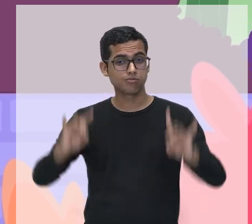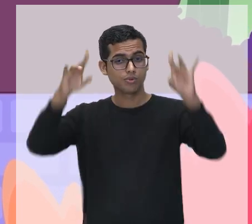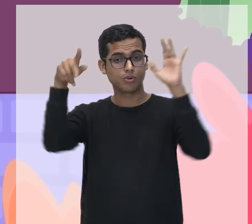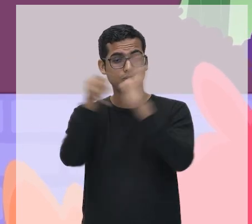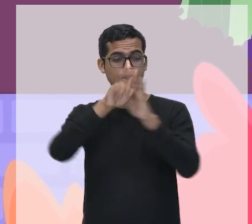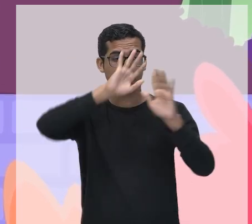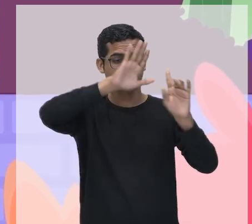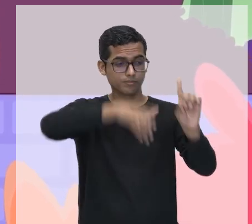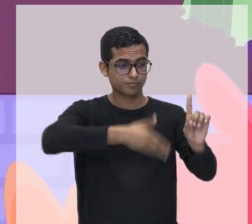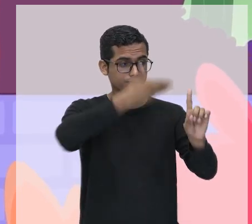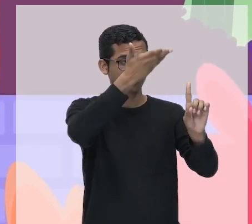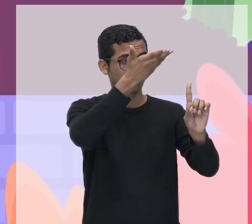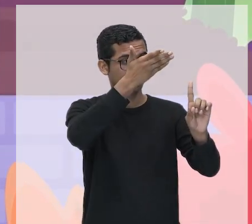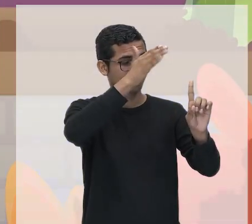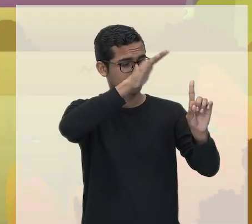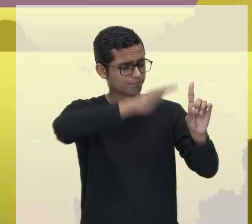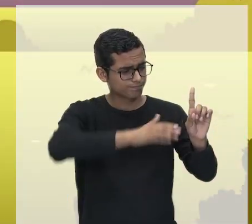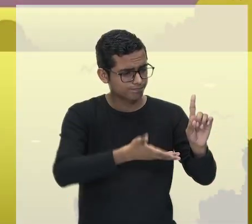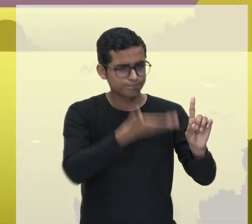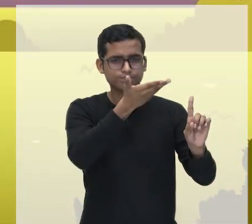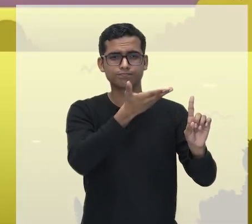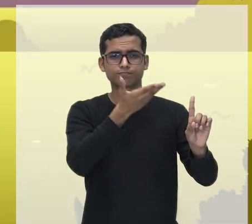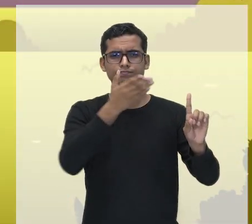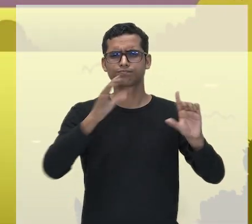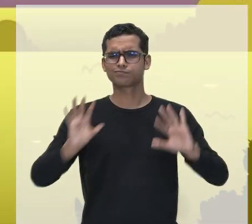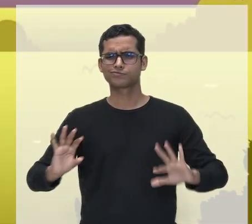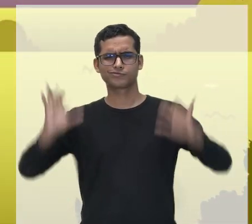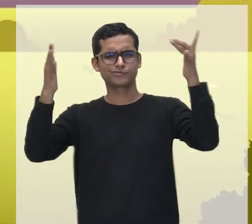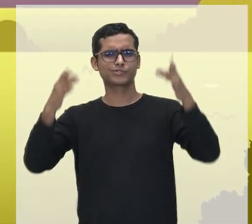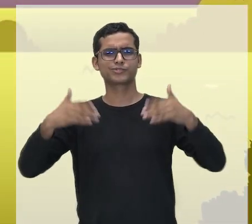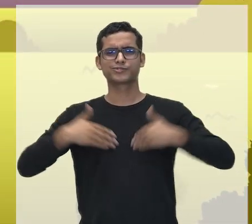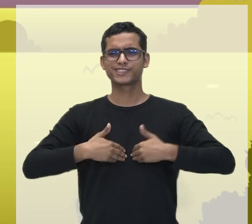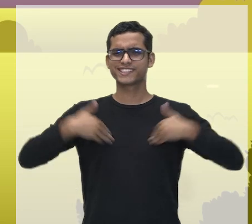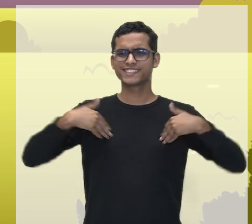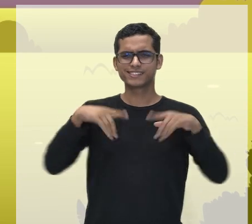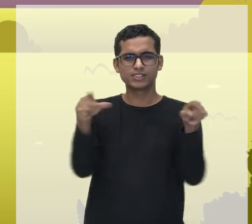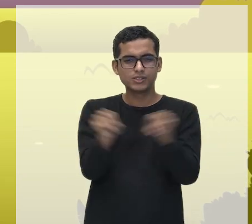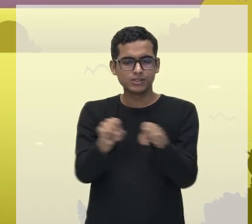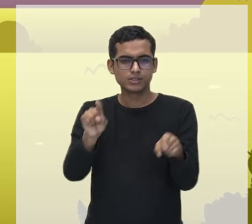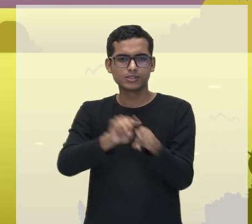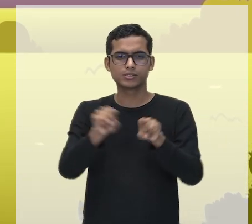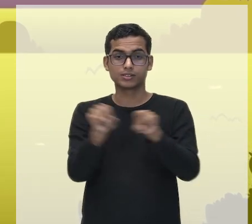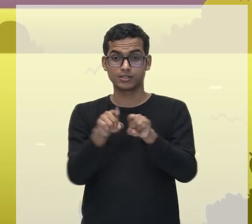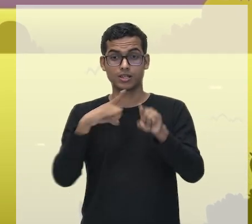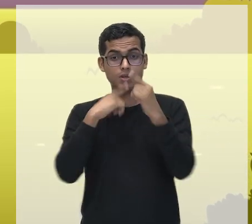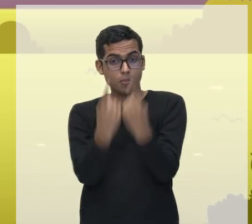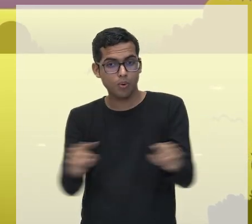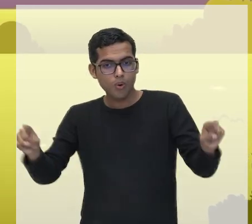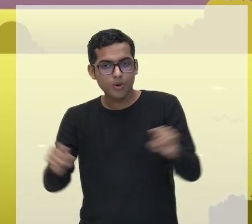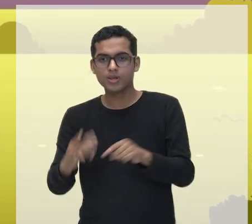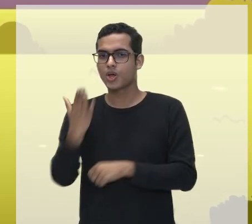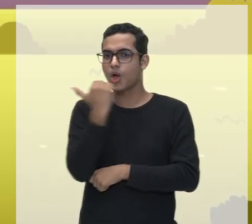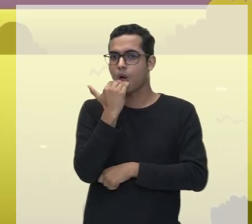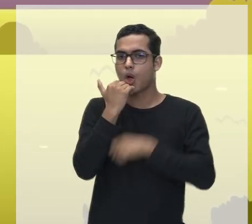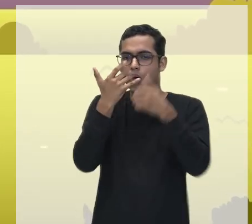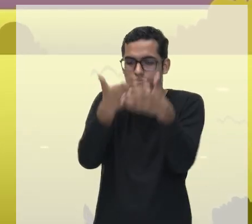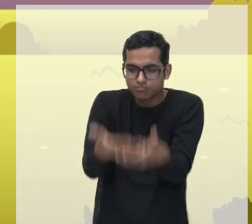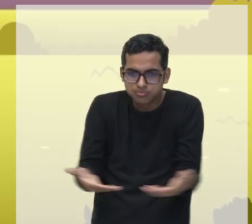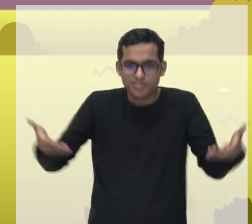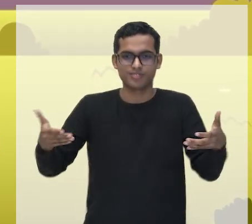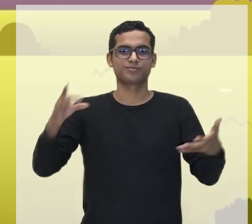quem faleceu são festivas e alegres, regadas com muita música e comidas típicas.